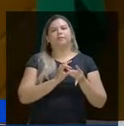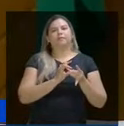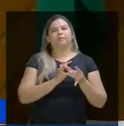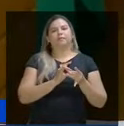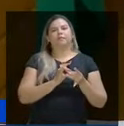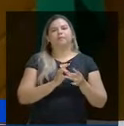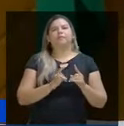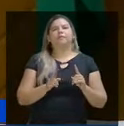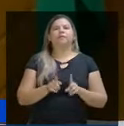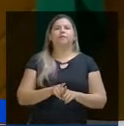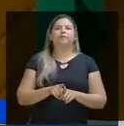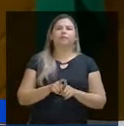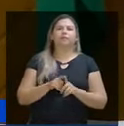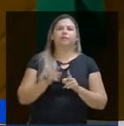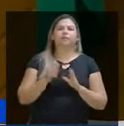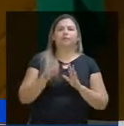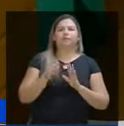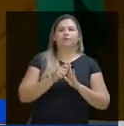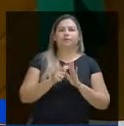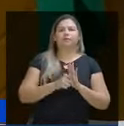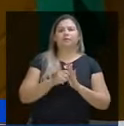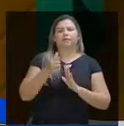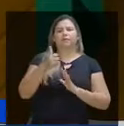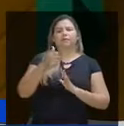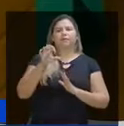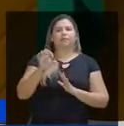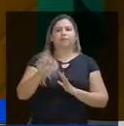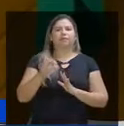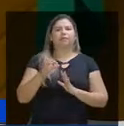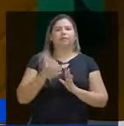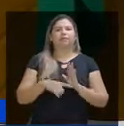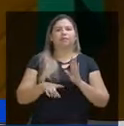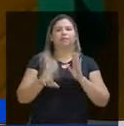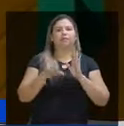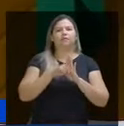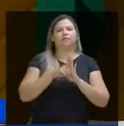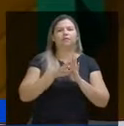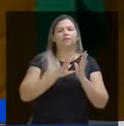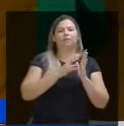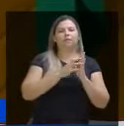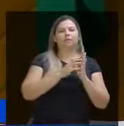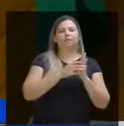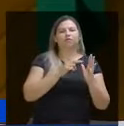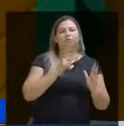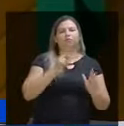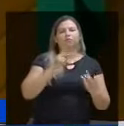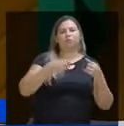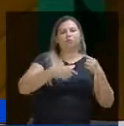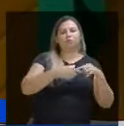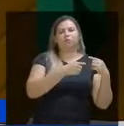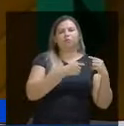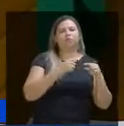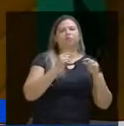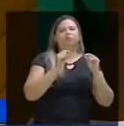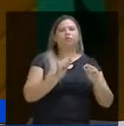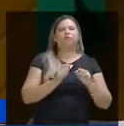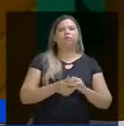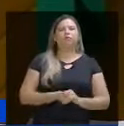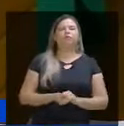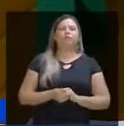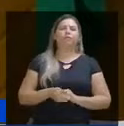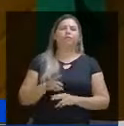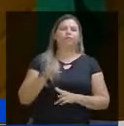do artigo 19, caput, da Lei Orgânica dos Partidos Políticos, há a previsão de